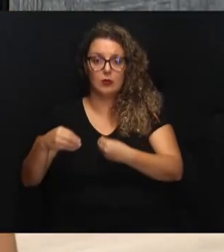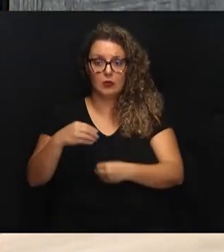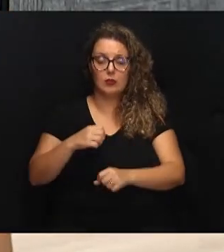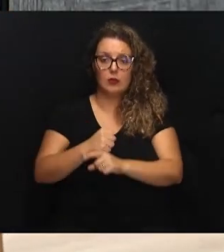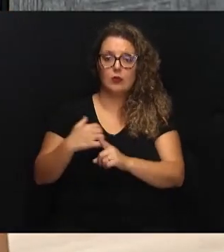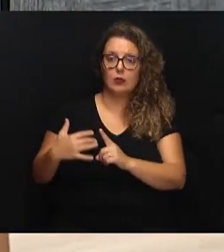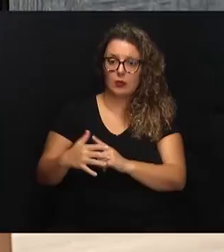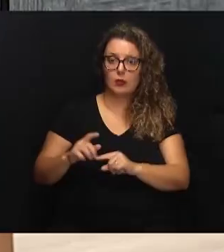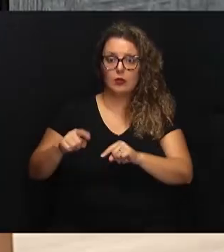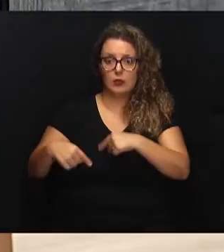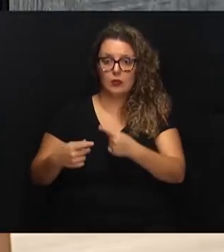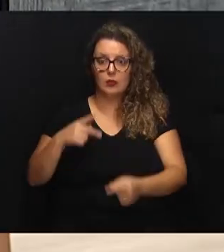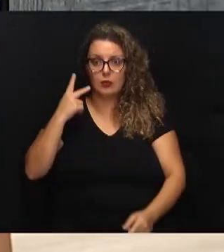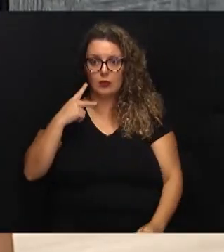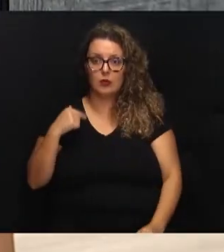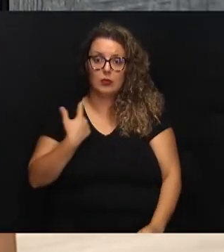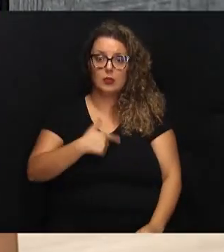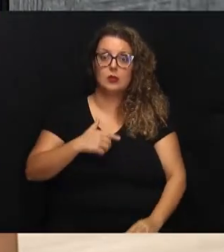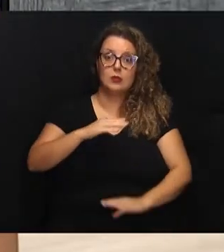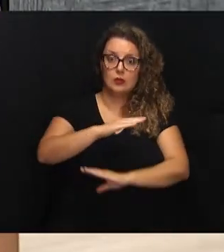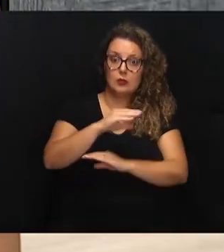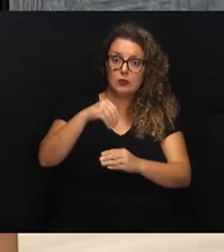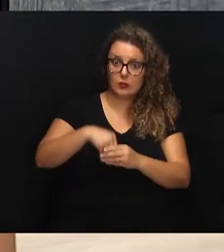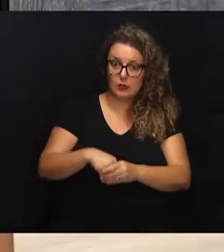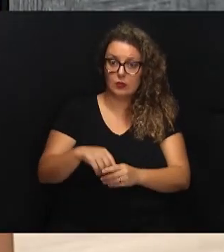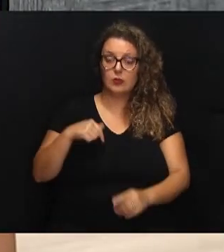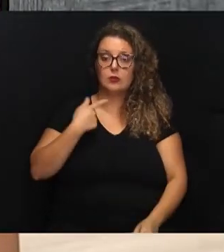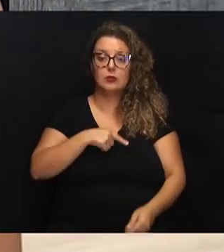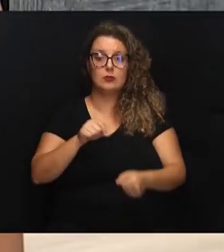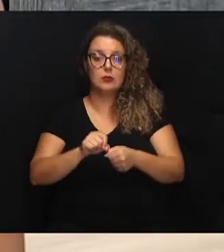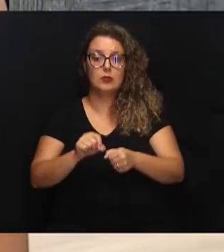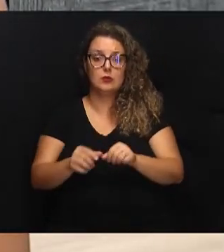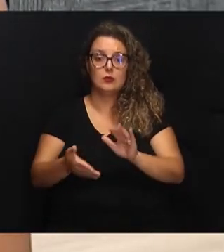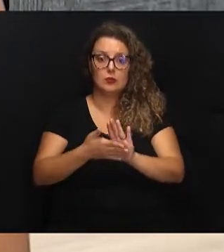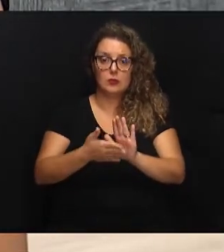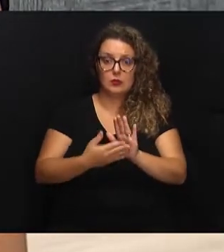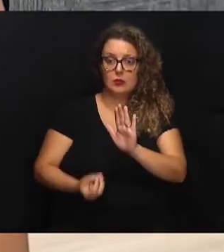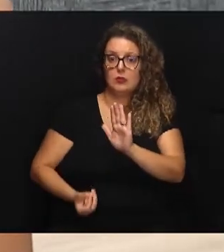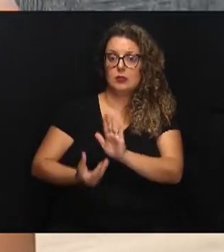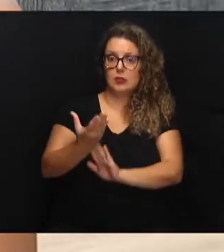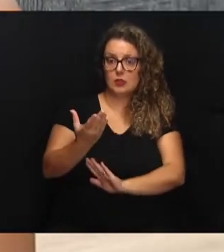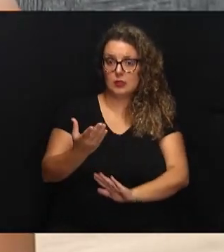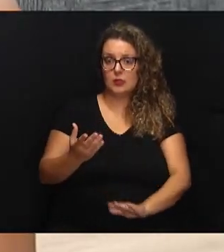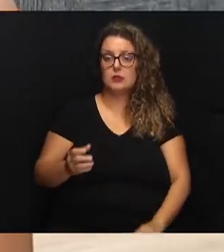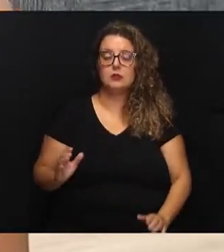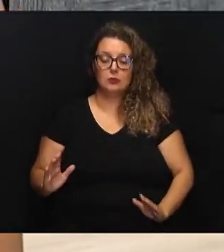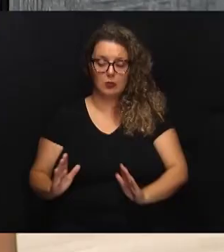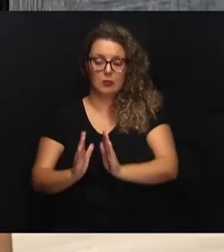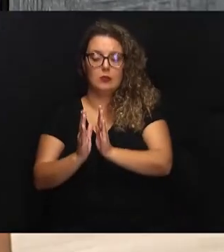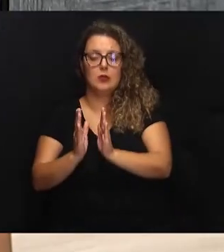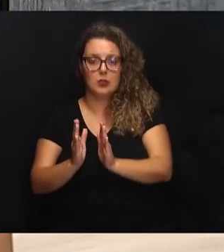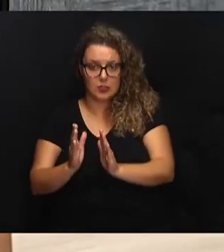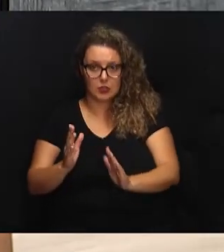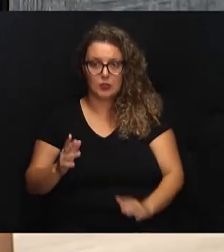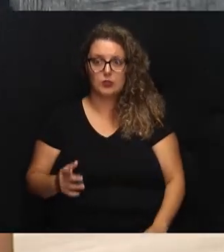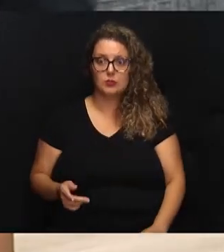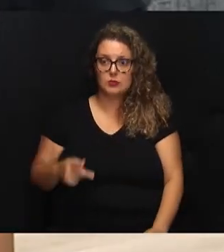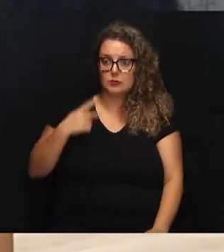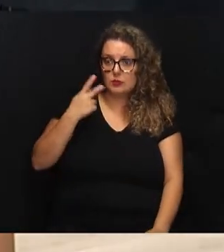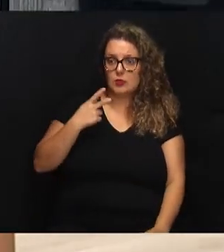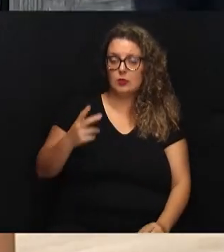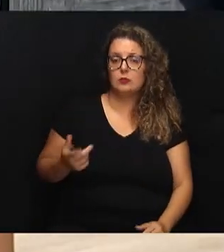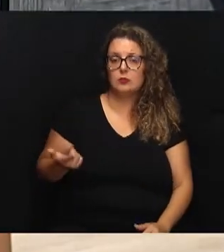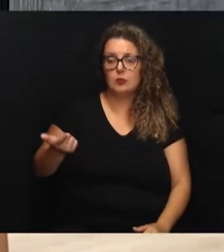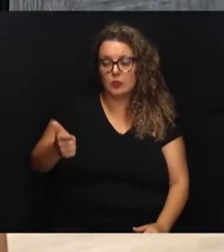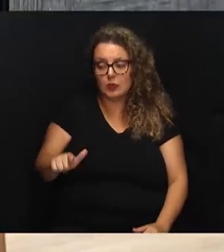demais parlamentares aqui da nossa casa, nós fizemos a proposta de criação da frente parlamentar em apoio à manutenção desse vínculo, que é para